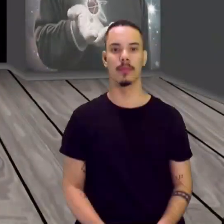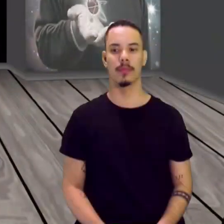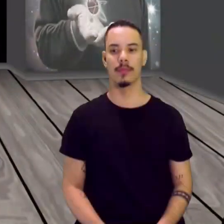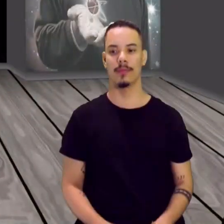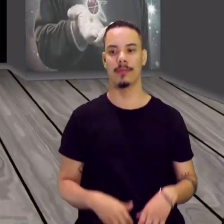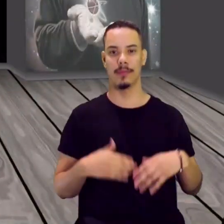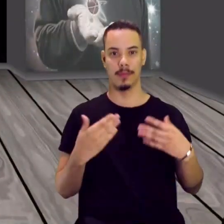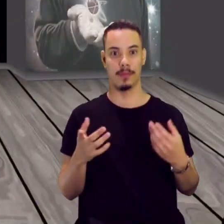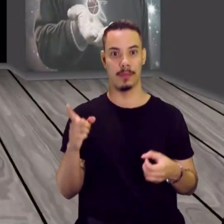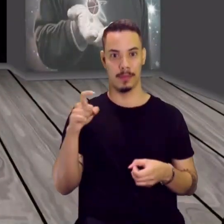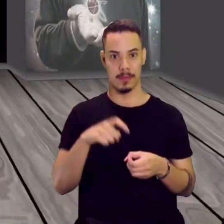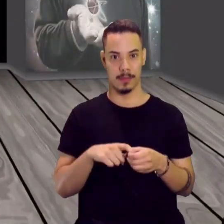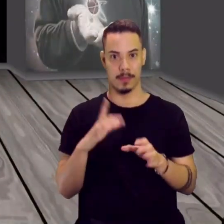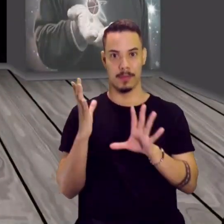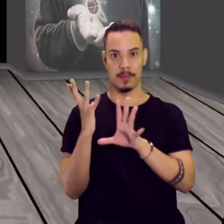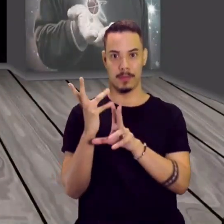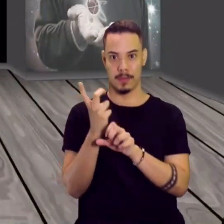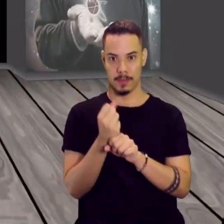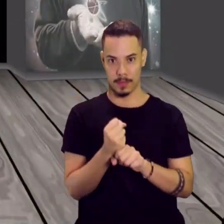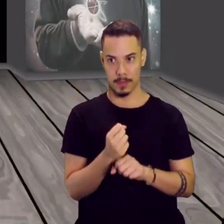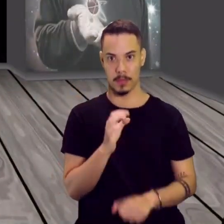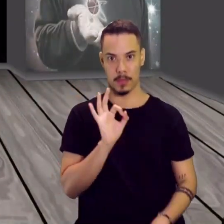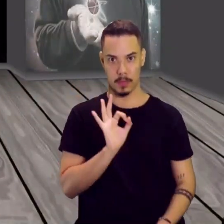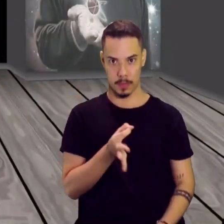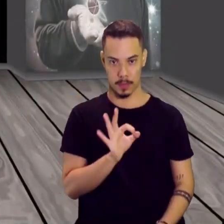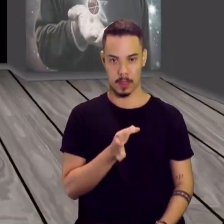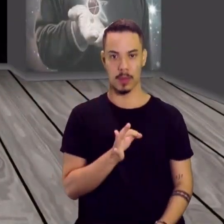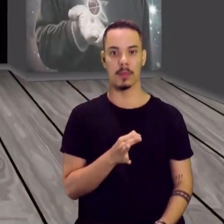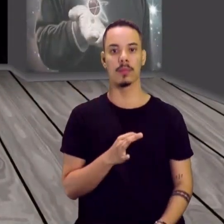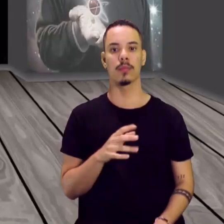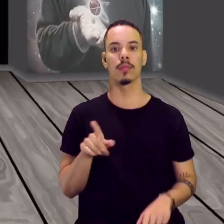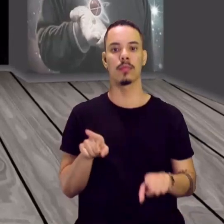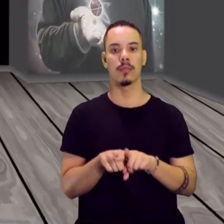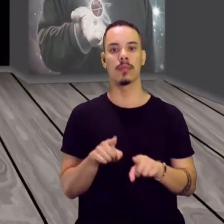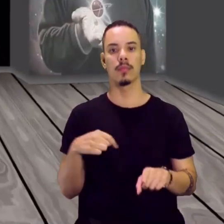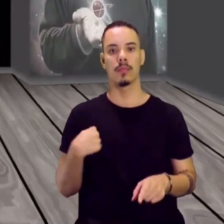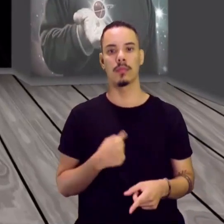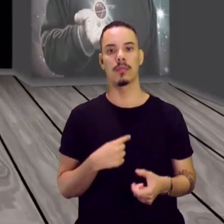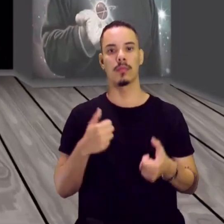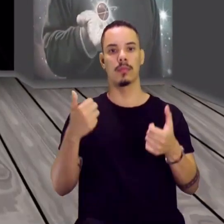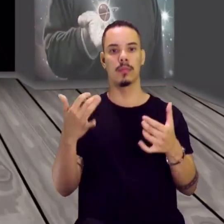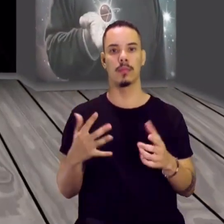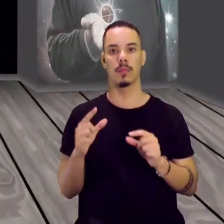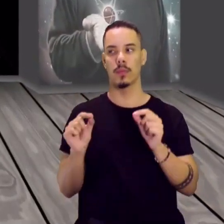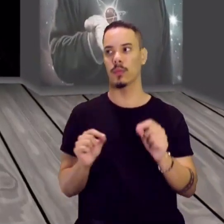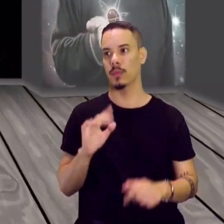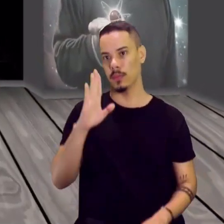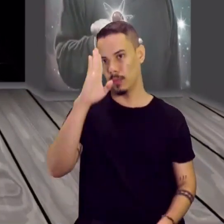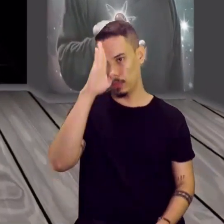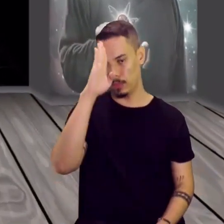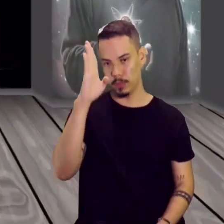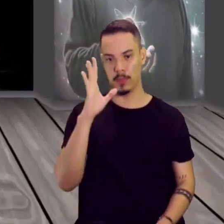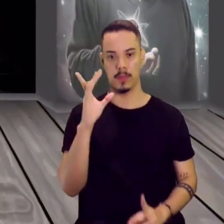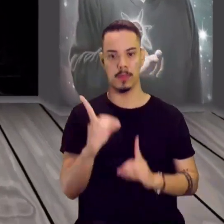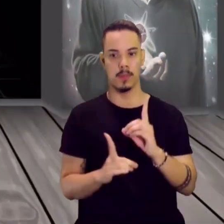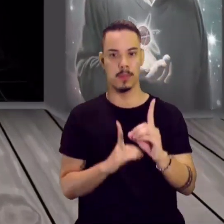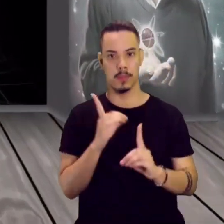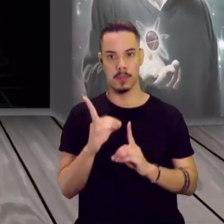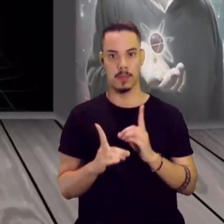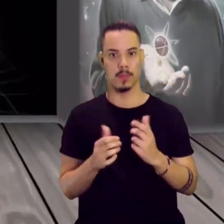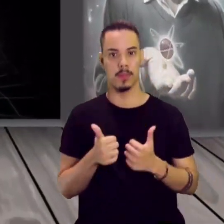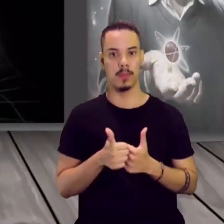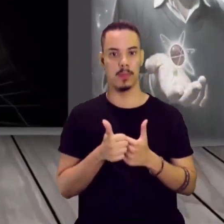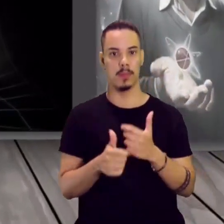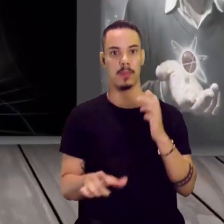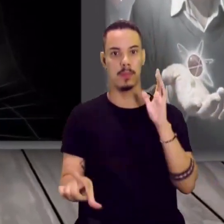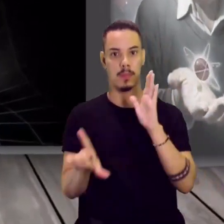Aí, jovens, voltamos para o nosso Resumex, né, Deise? Exatamente. E nós estávamos falando aí, ó, princípio fundamental da dinâmica,